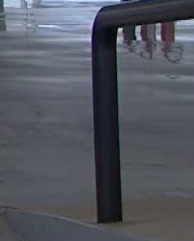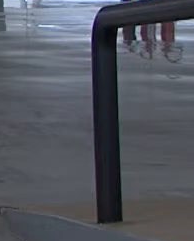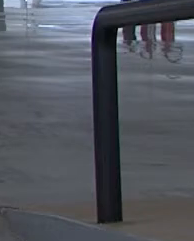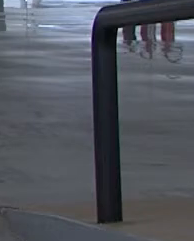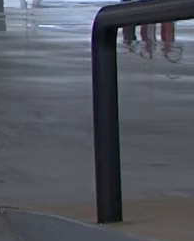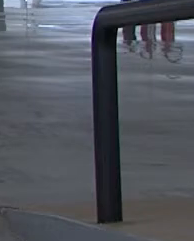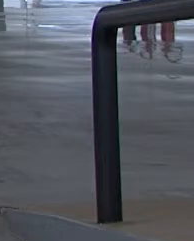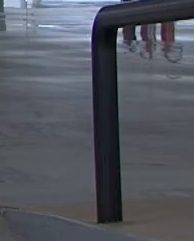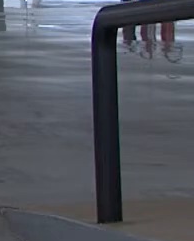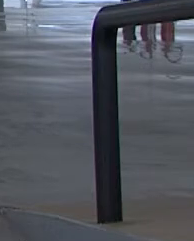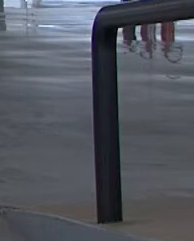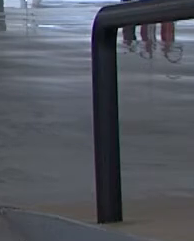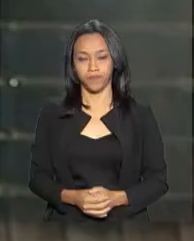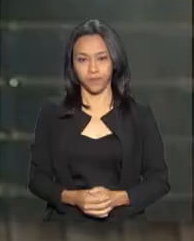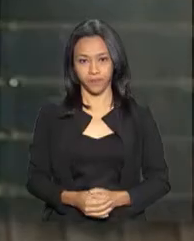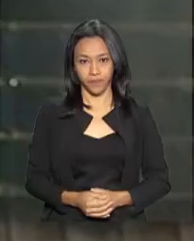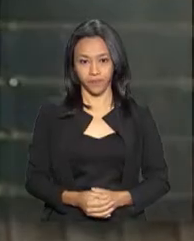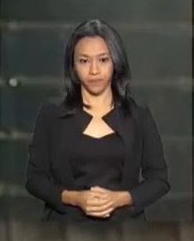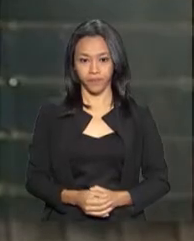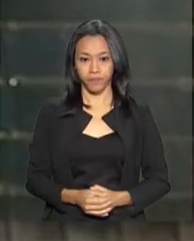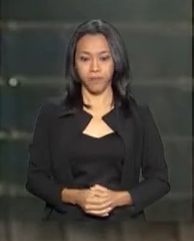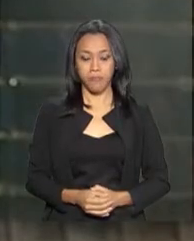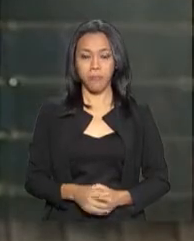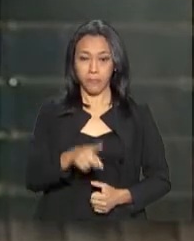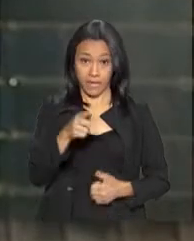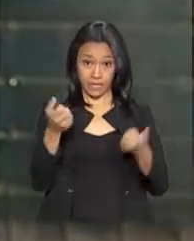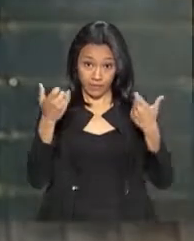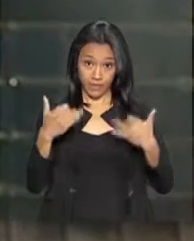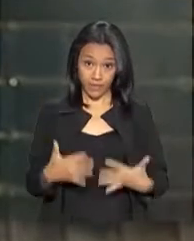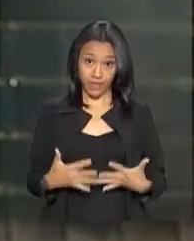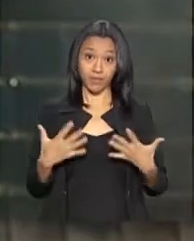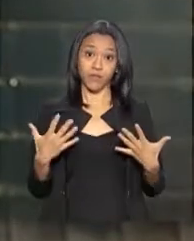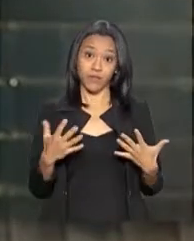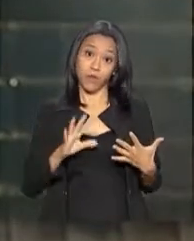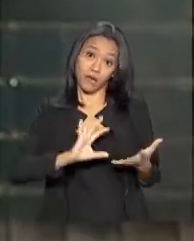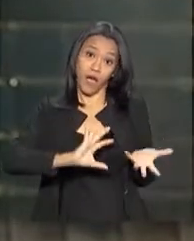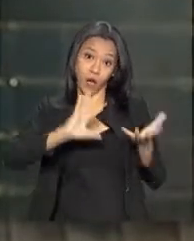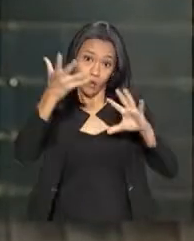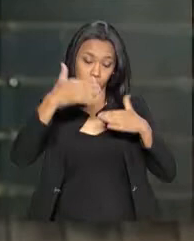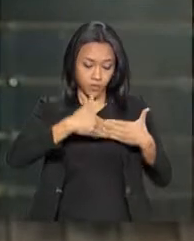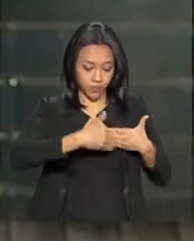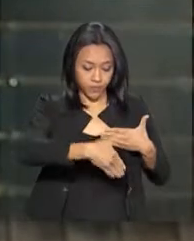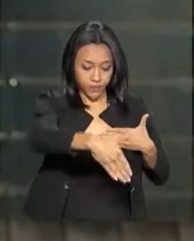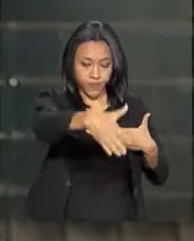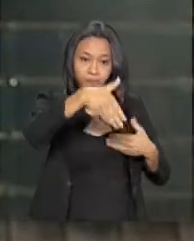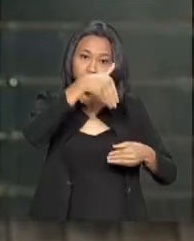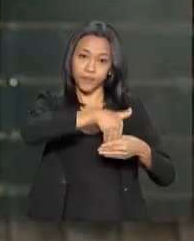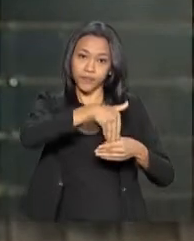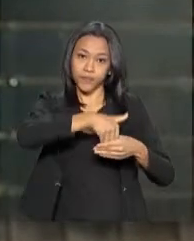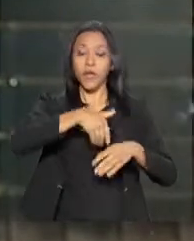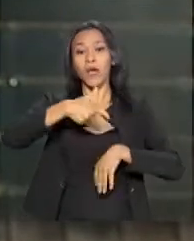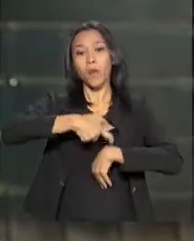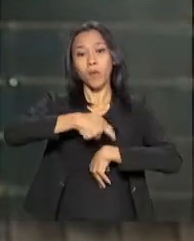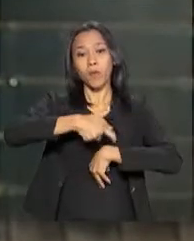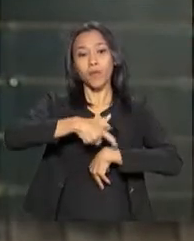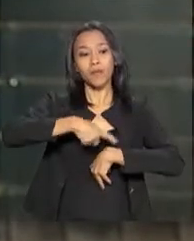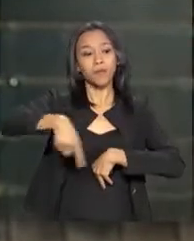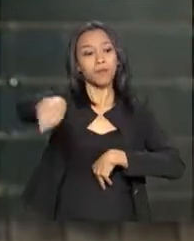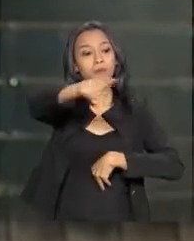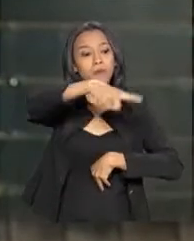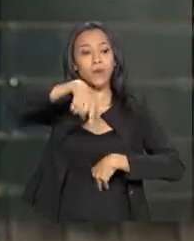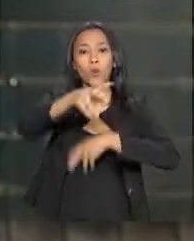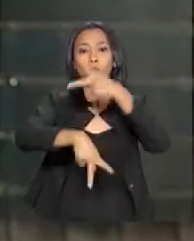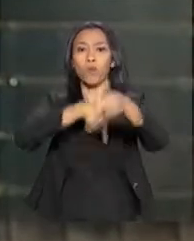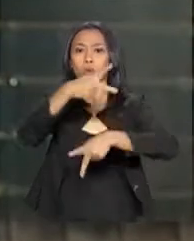ver quando se dão as eleições é o momento adequado para o povo exercitar